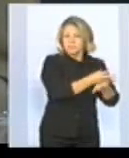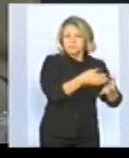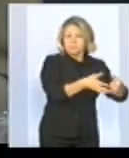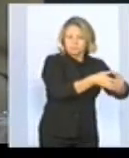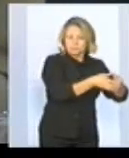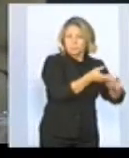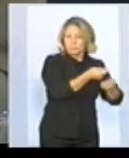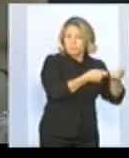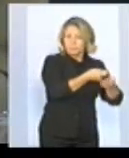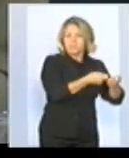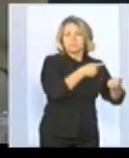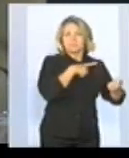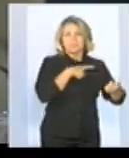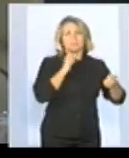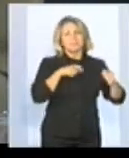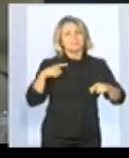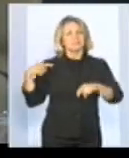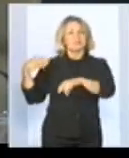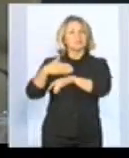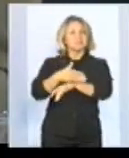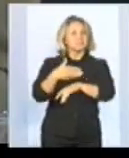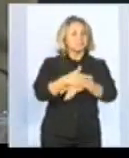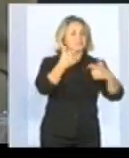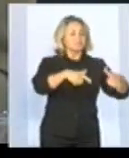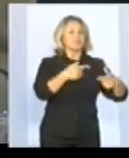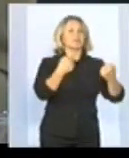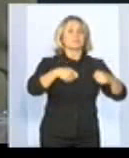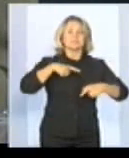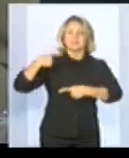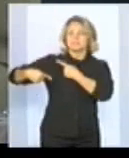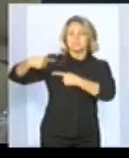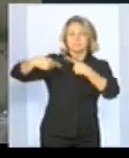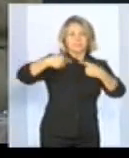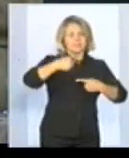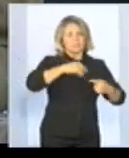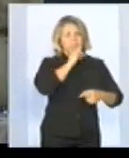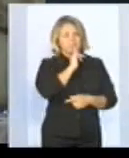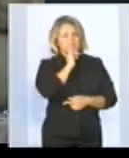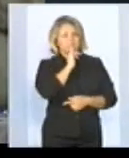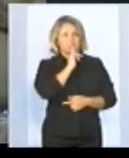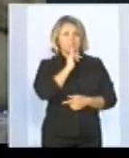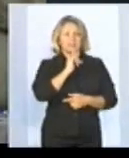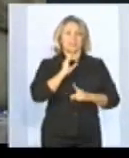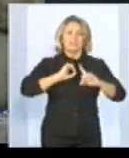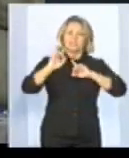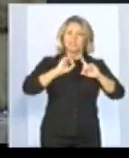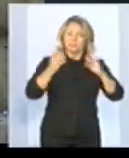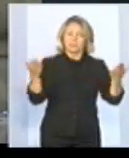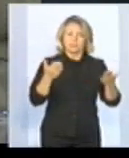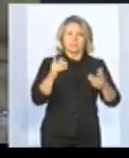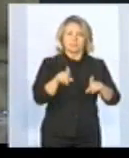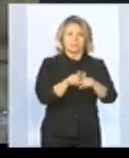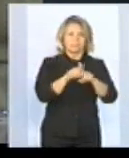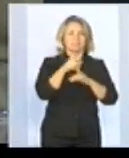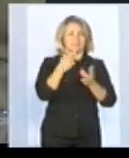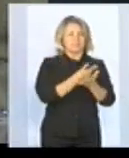acesso, por exemplo, a um conteúdo que dê vantagens competitivas. Por exemplo, se discute muito em relação a isso, já houve